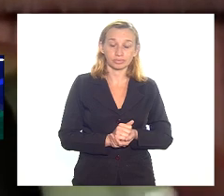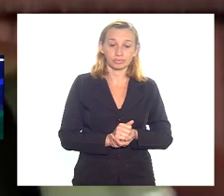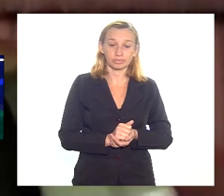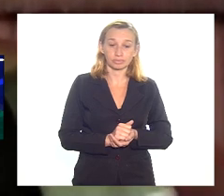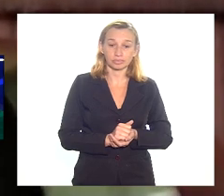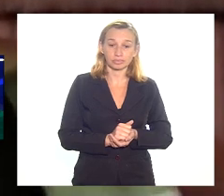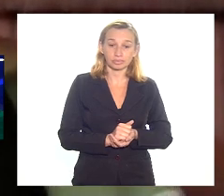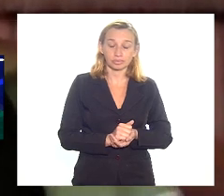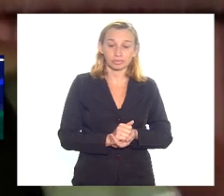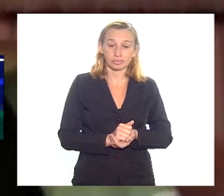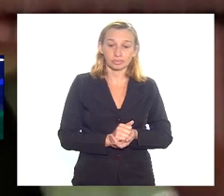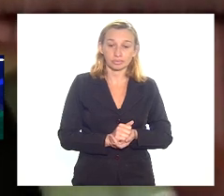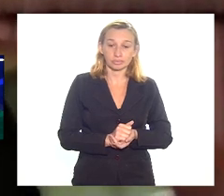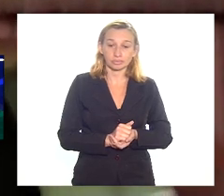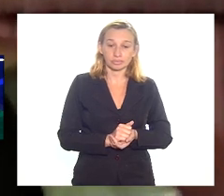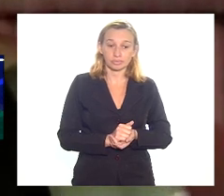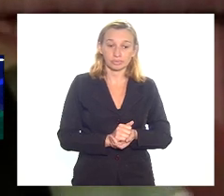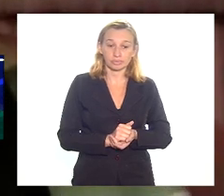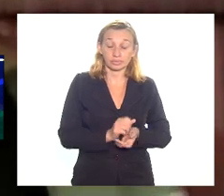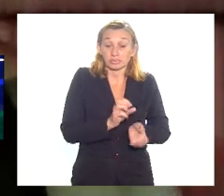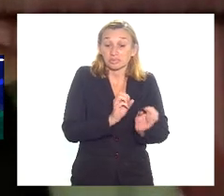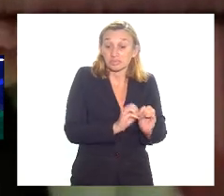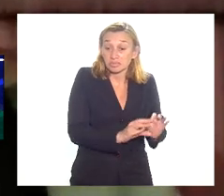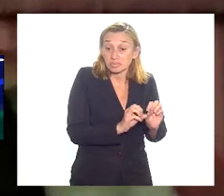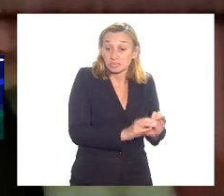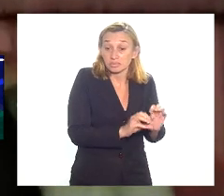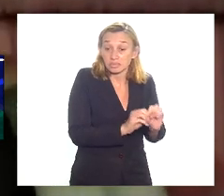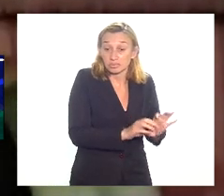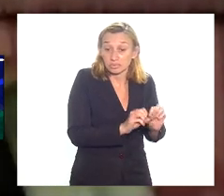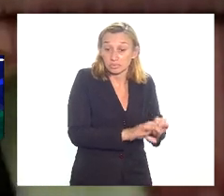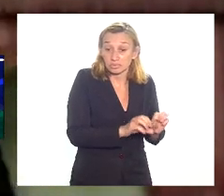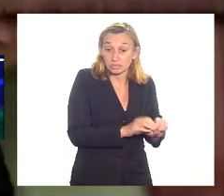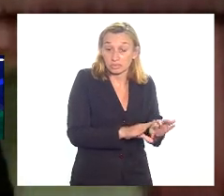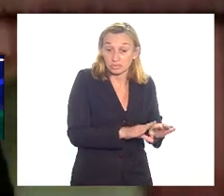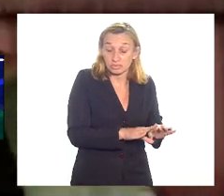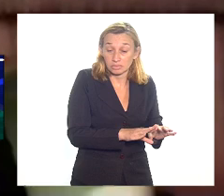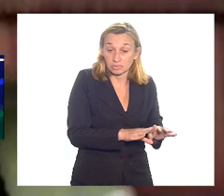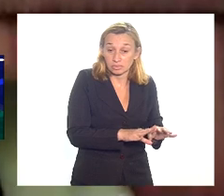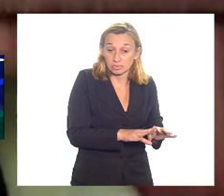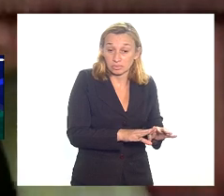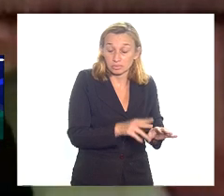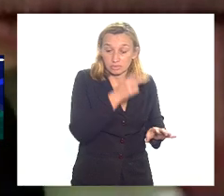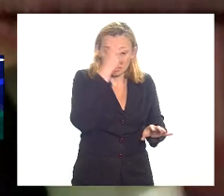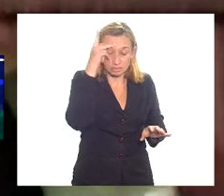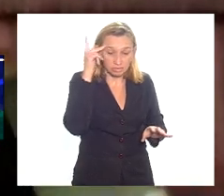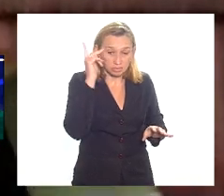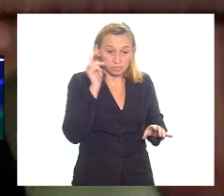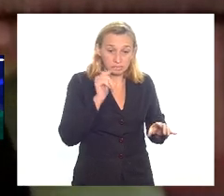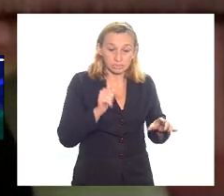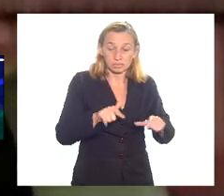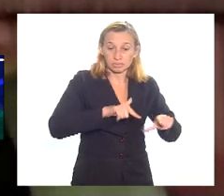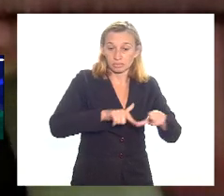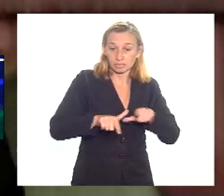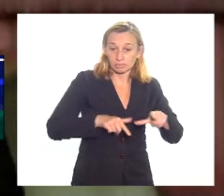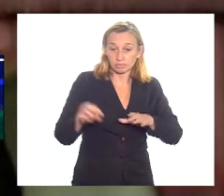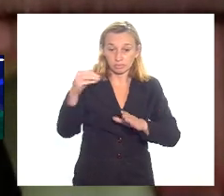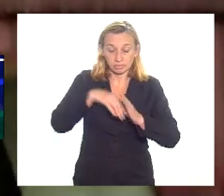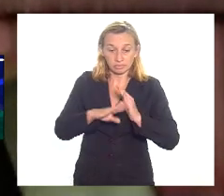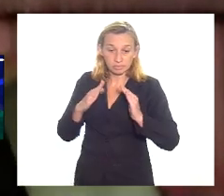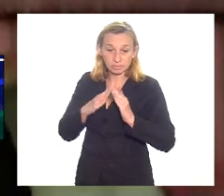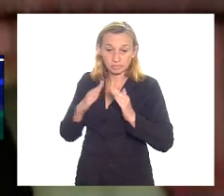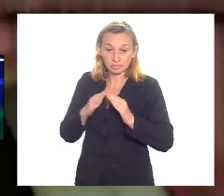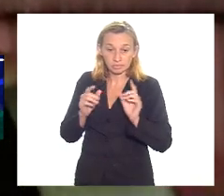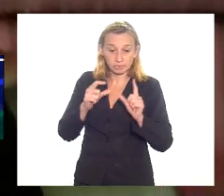que chamavam de pessoas selvagens para o serviço doméstico. Então, o termo correto